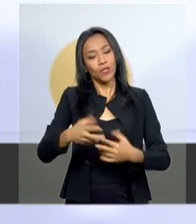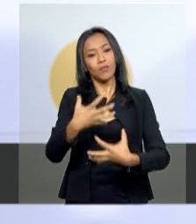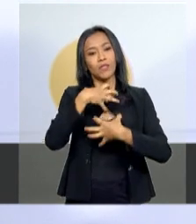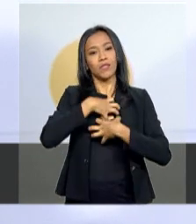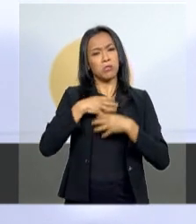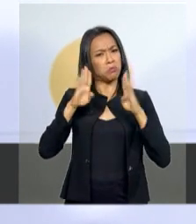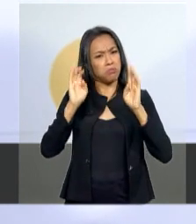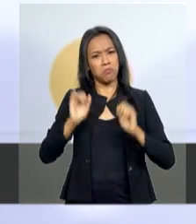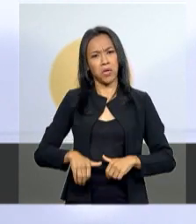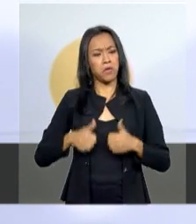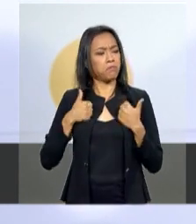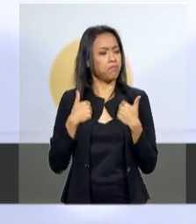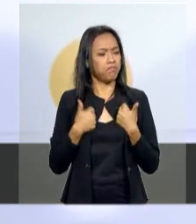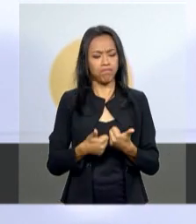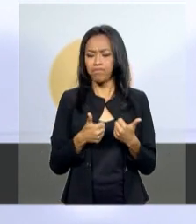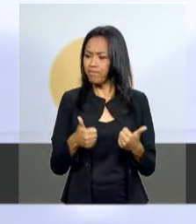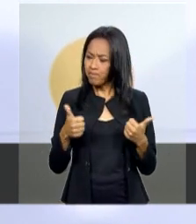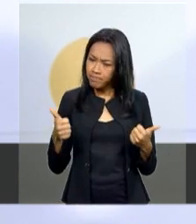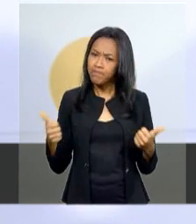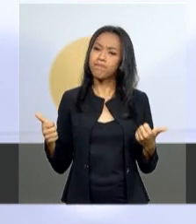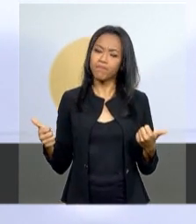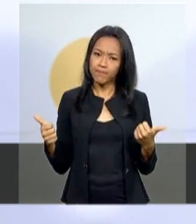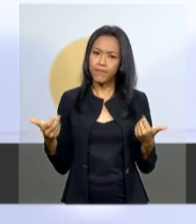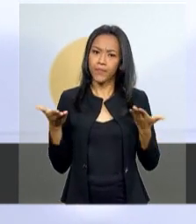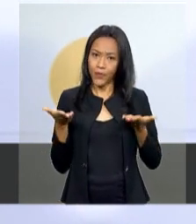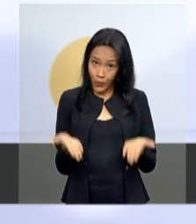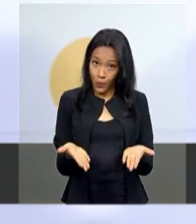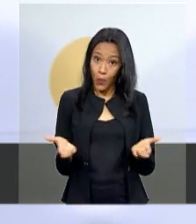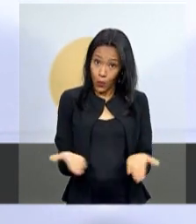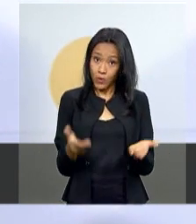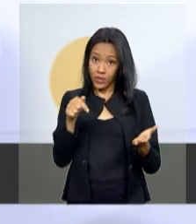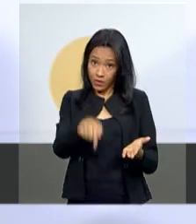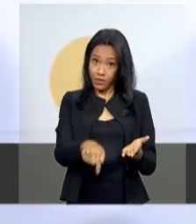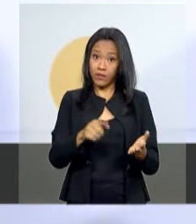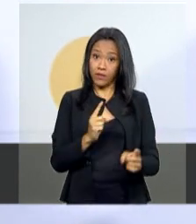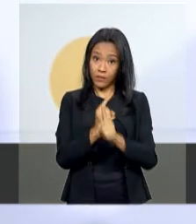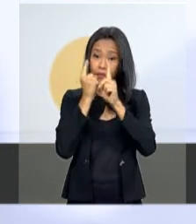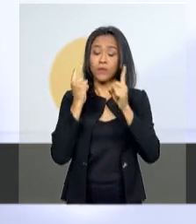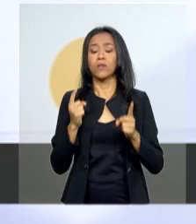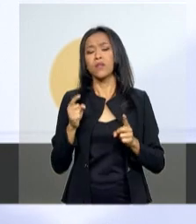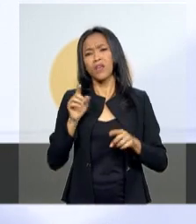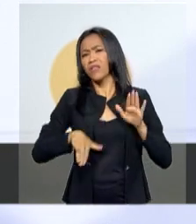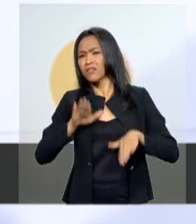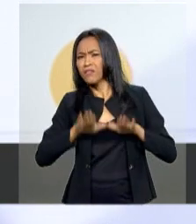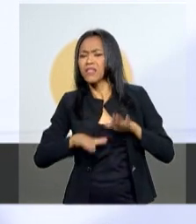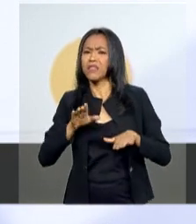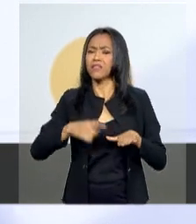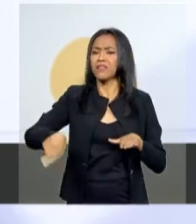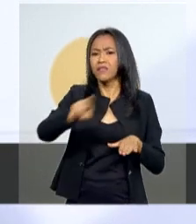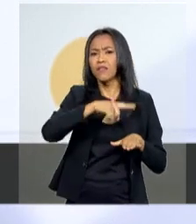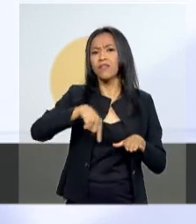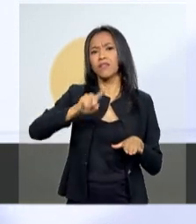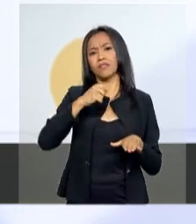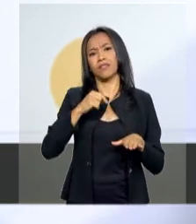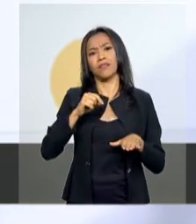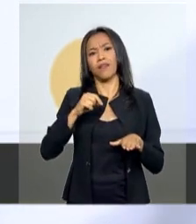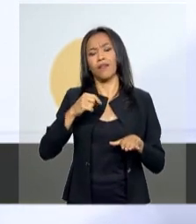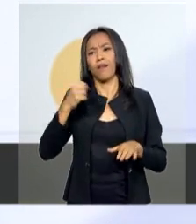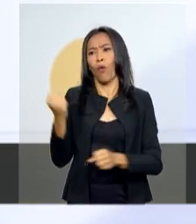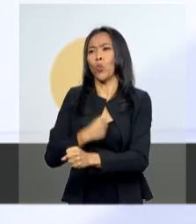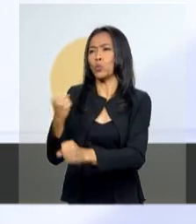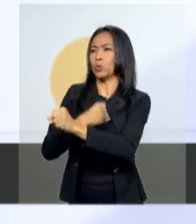confortado confortável nesta cerimônia e muitas muitas vezes né nós nós inauguramos obras